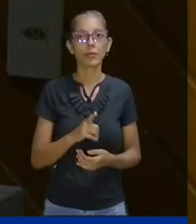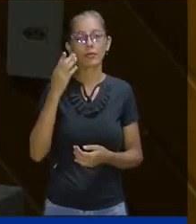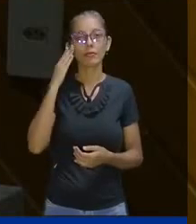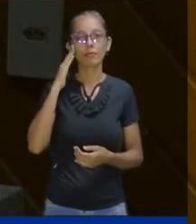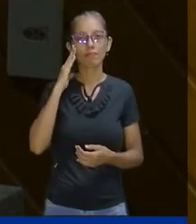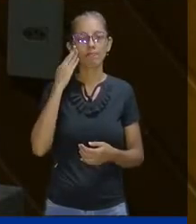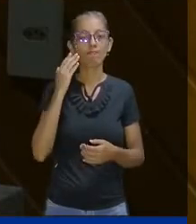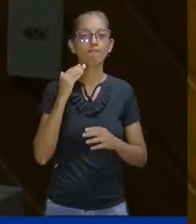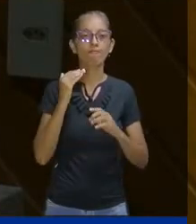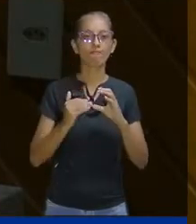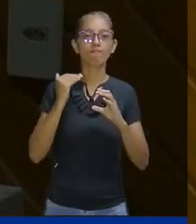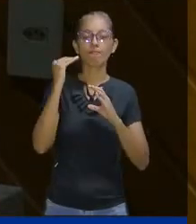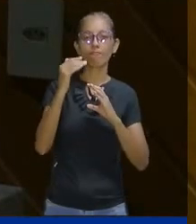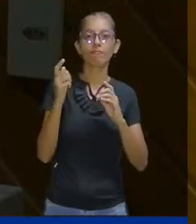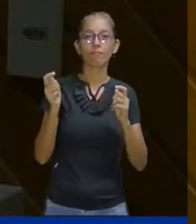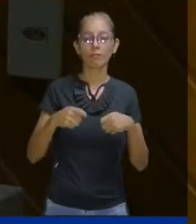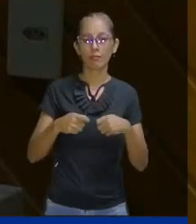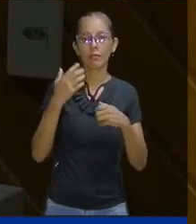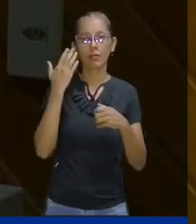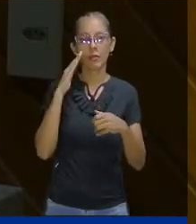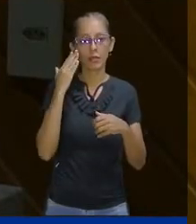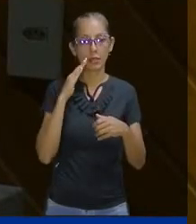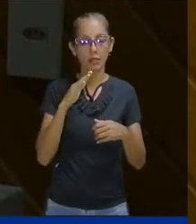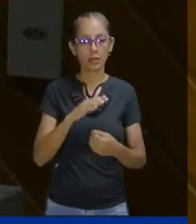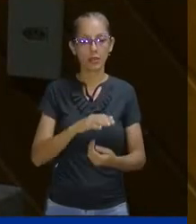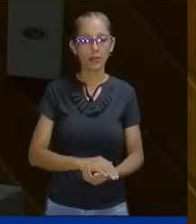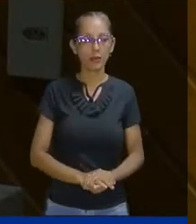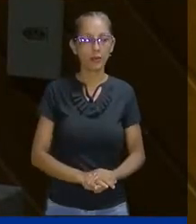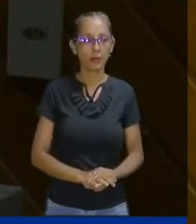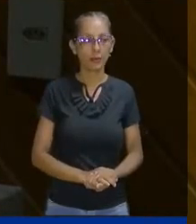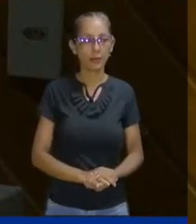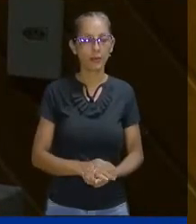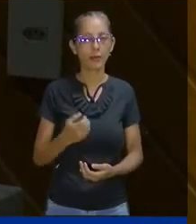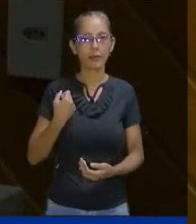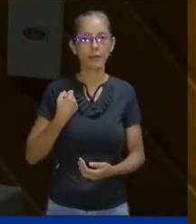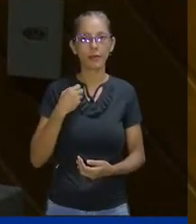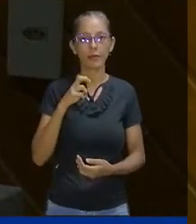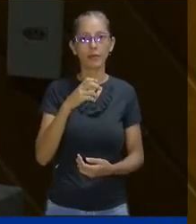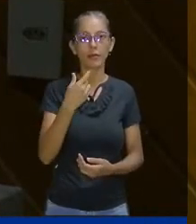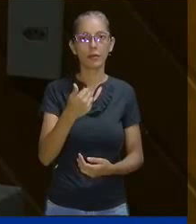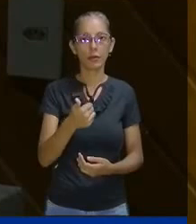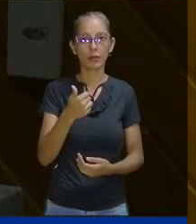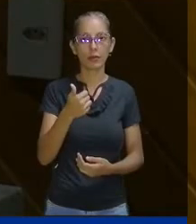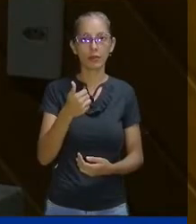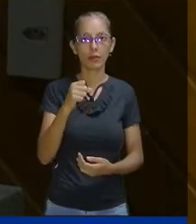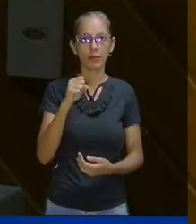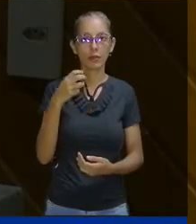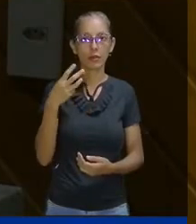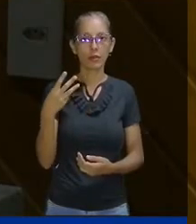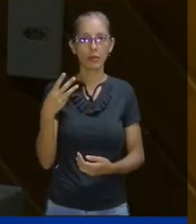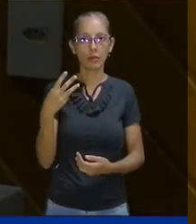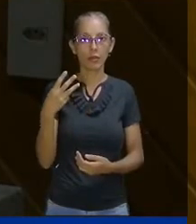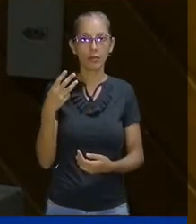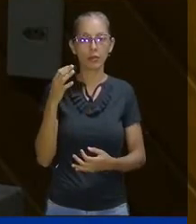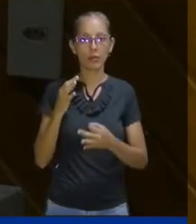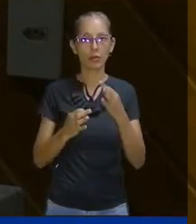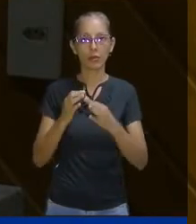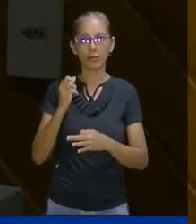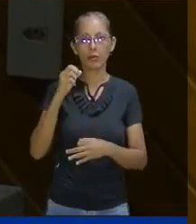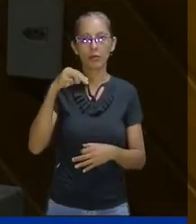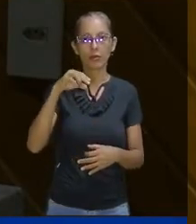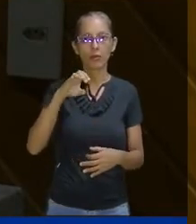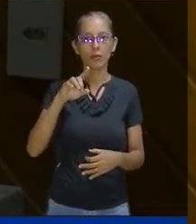Eleitoral, acompanhada por esta Corte, no Acordo 8158 de 2003, de relatoria do juiz Anselmo